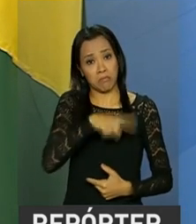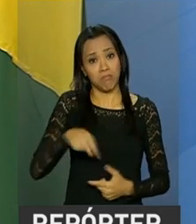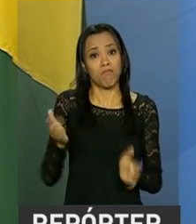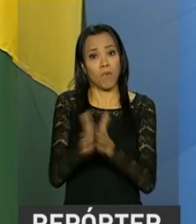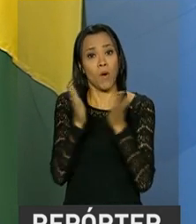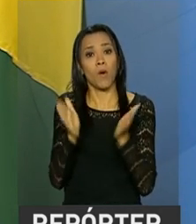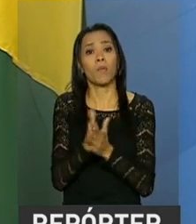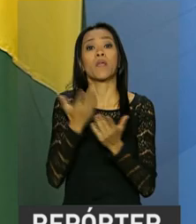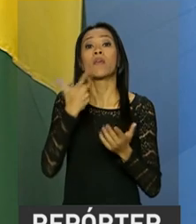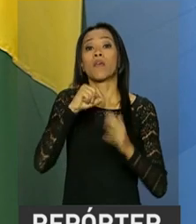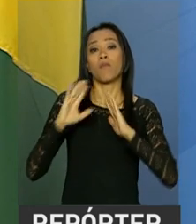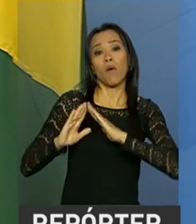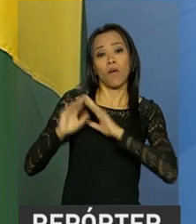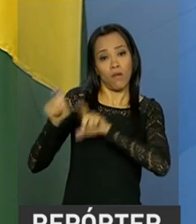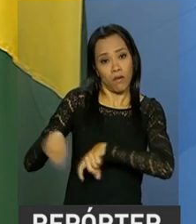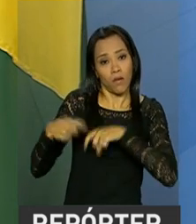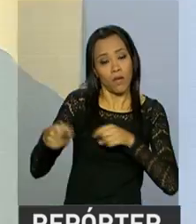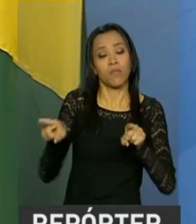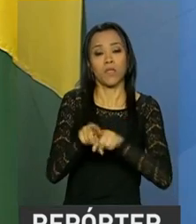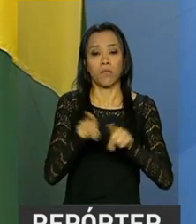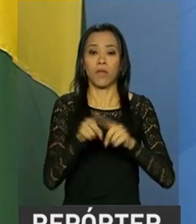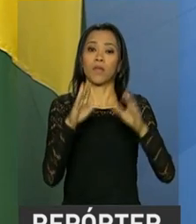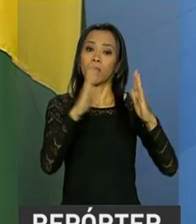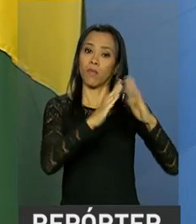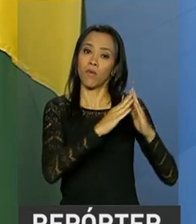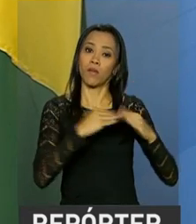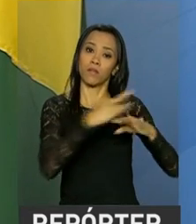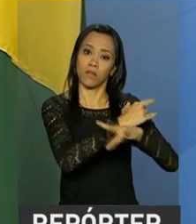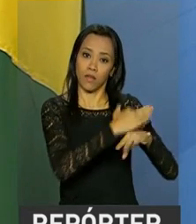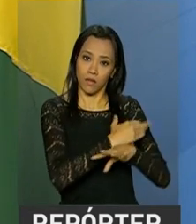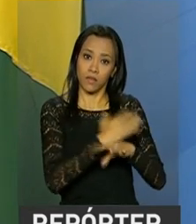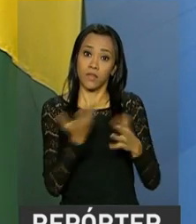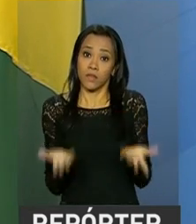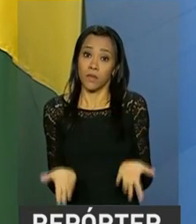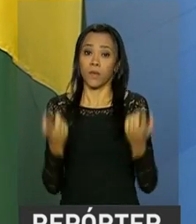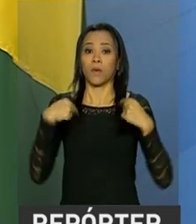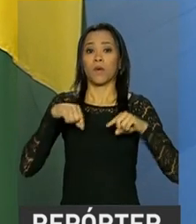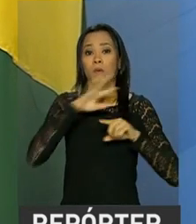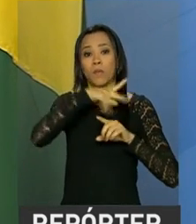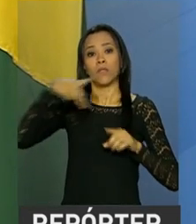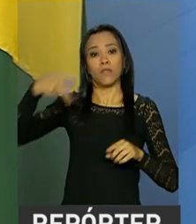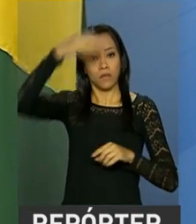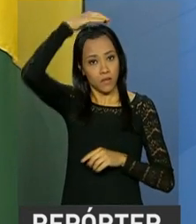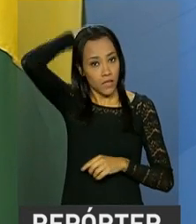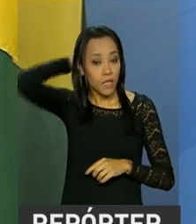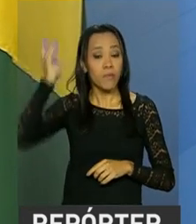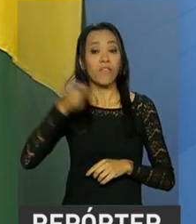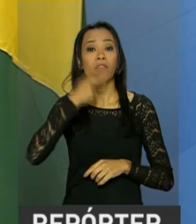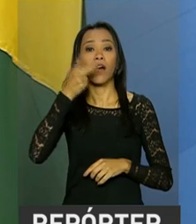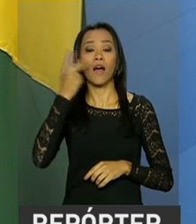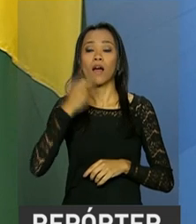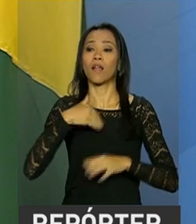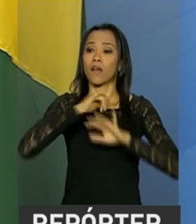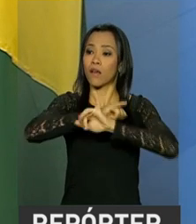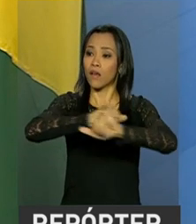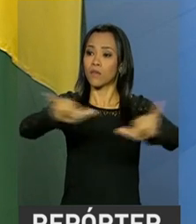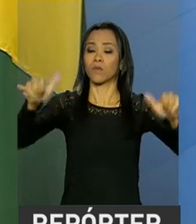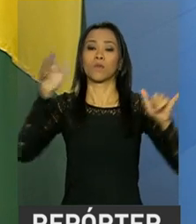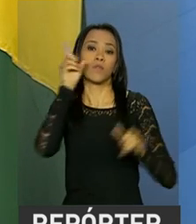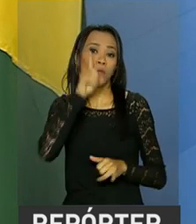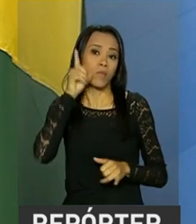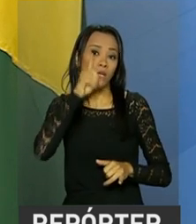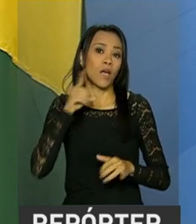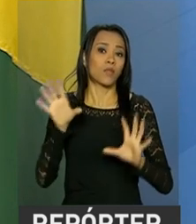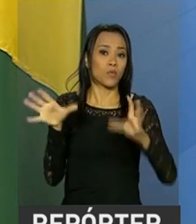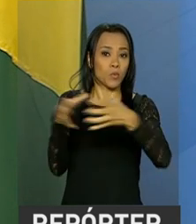do campo e das cidades brasileiras. O presidente Michel Temer reitera seu chamado aos parlamentares dos partidos da